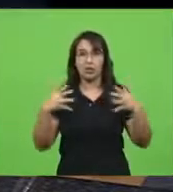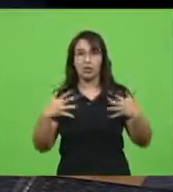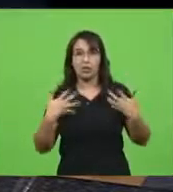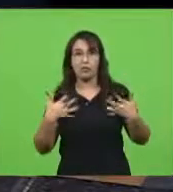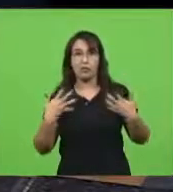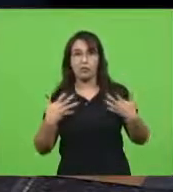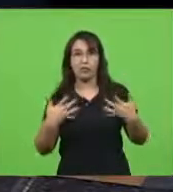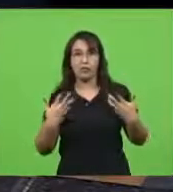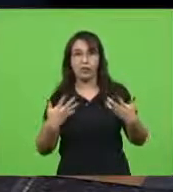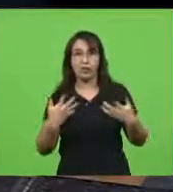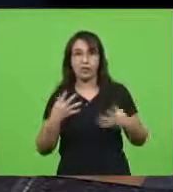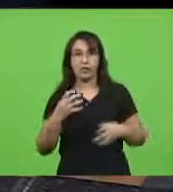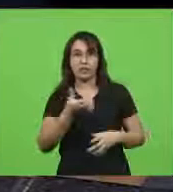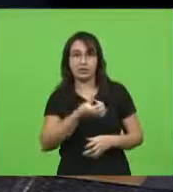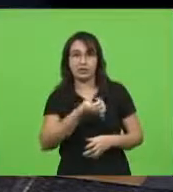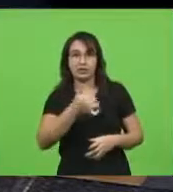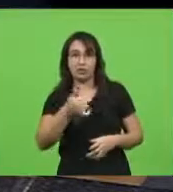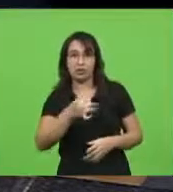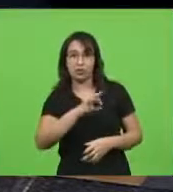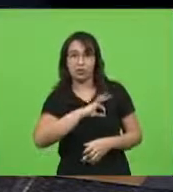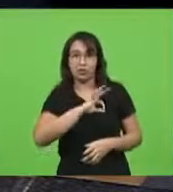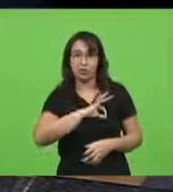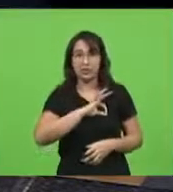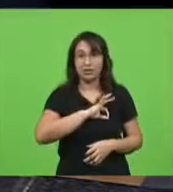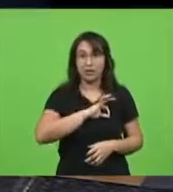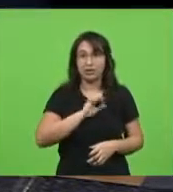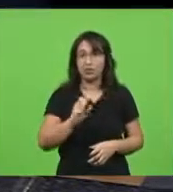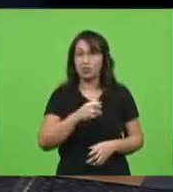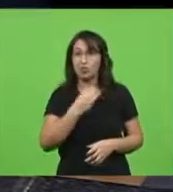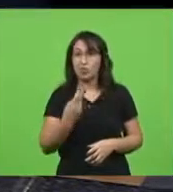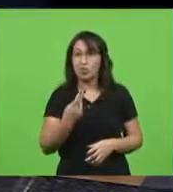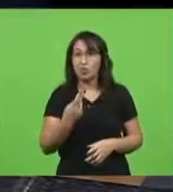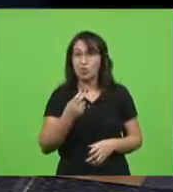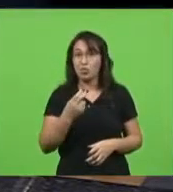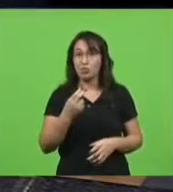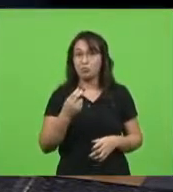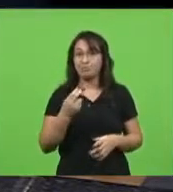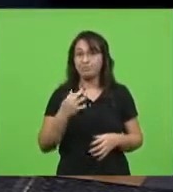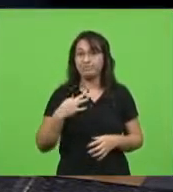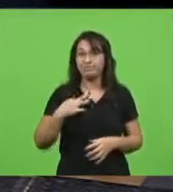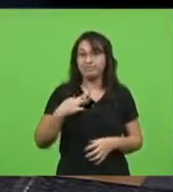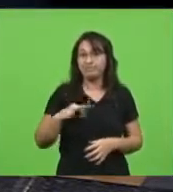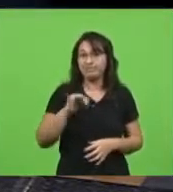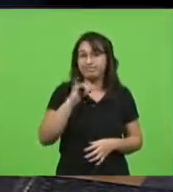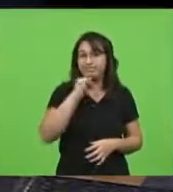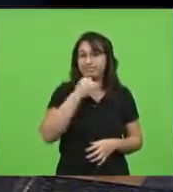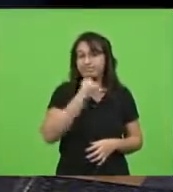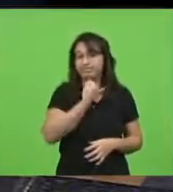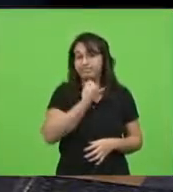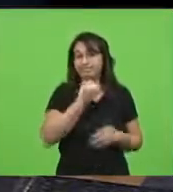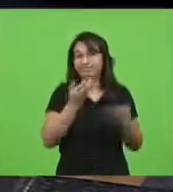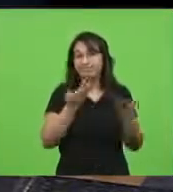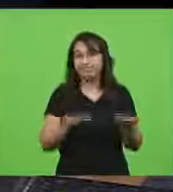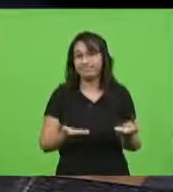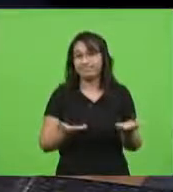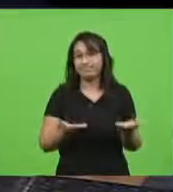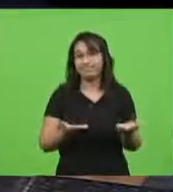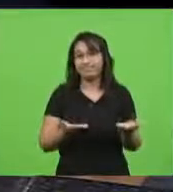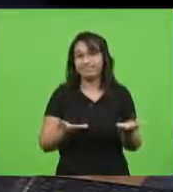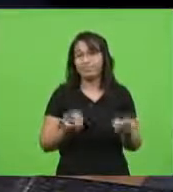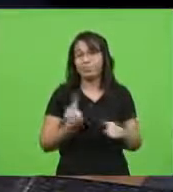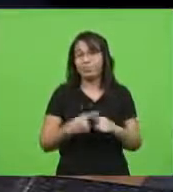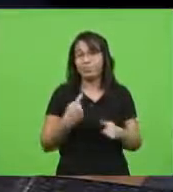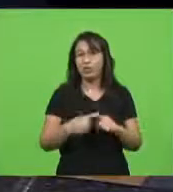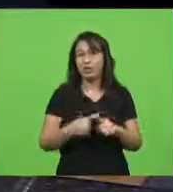61 ou se eu lamento, delegado, deputado Maurício. Eu não sei o que dizer, porque de fato, não me